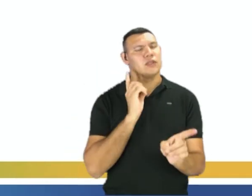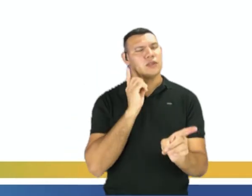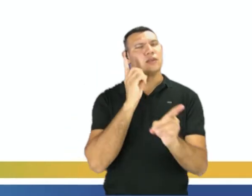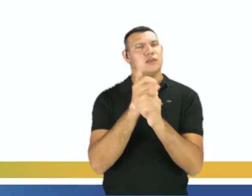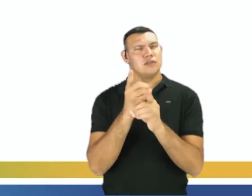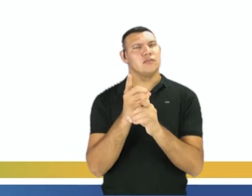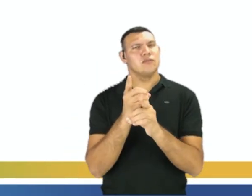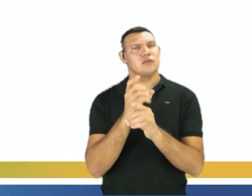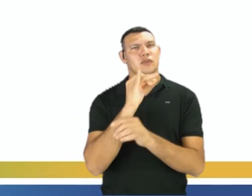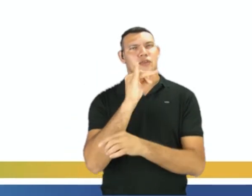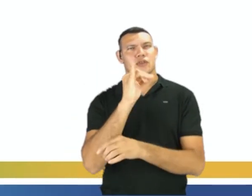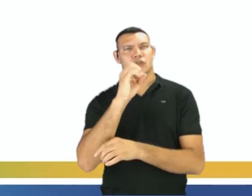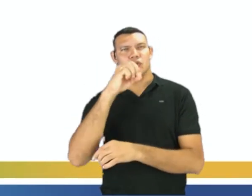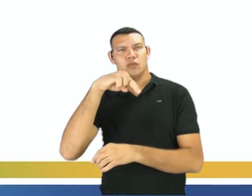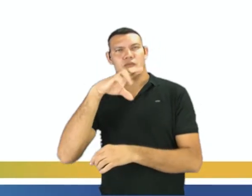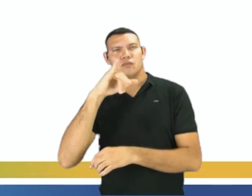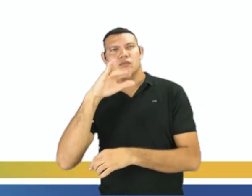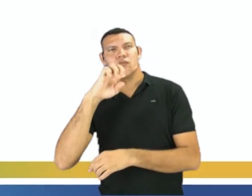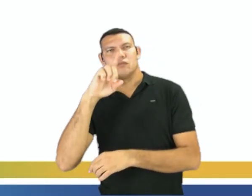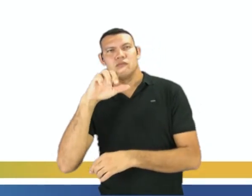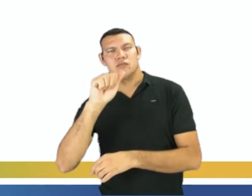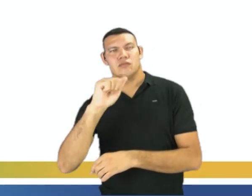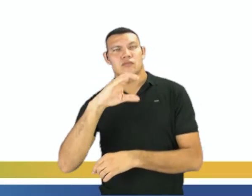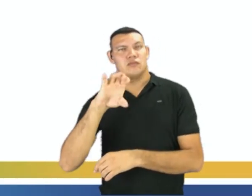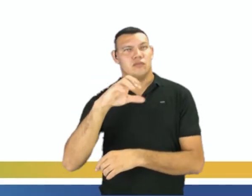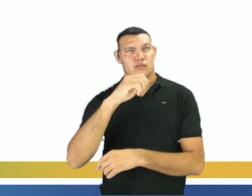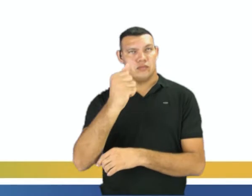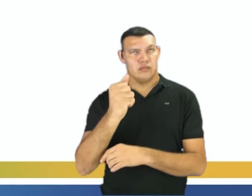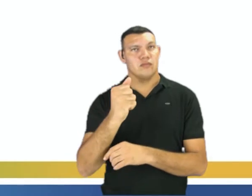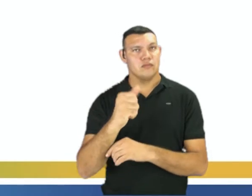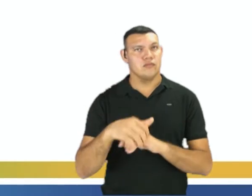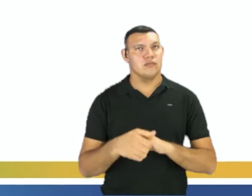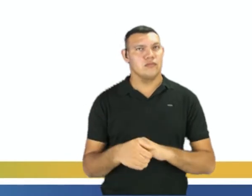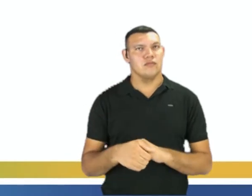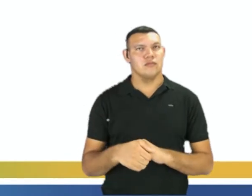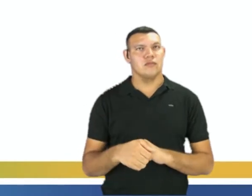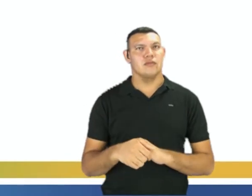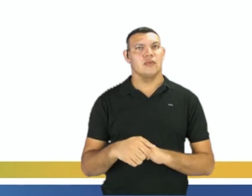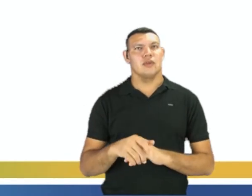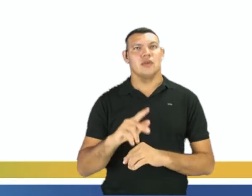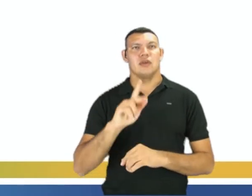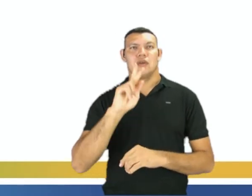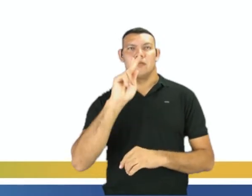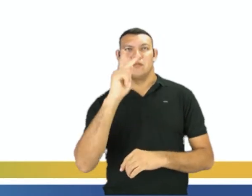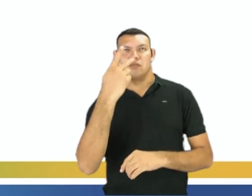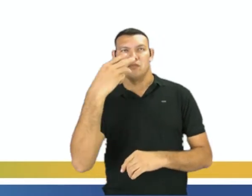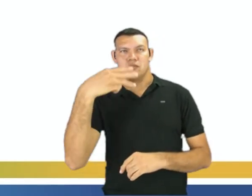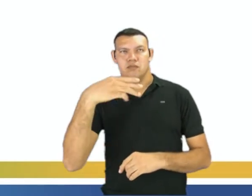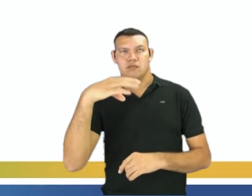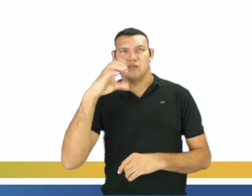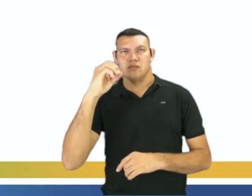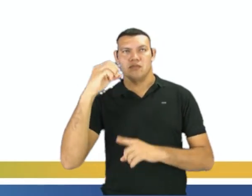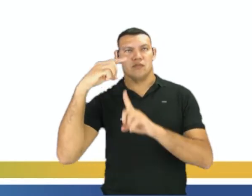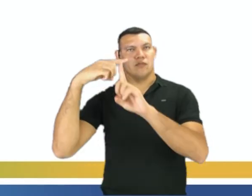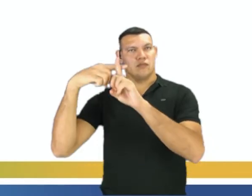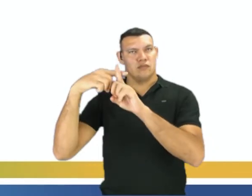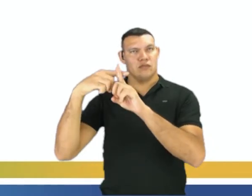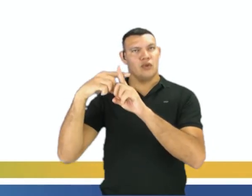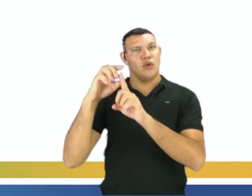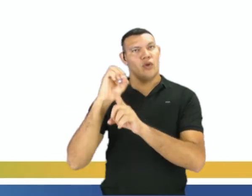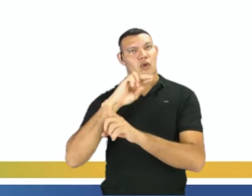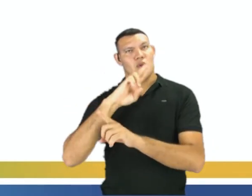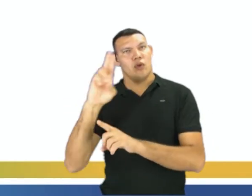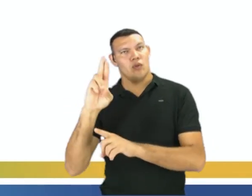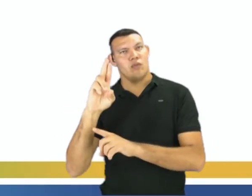na autoionização da água o cátion, tanto dessa forma, H3OH+, como somente o